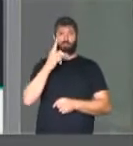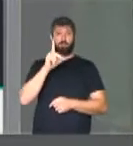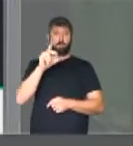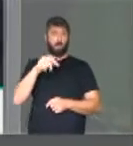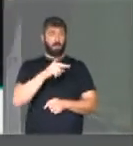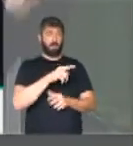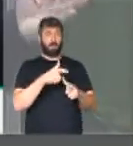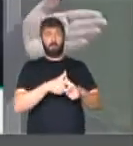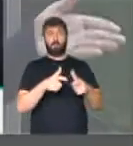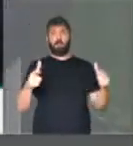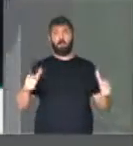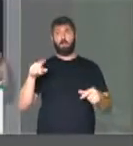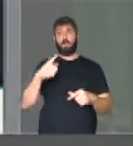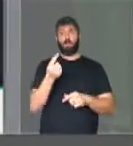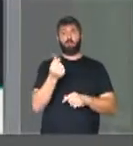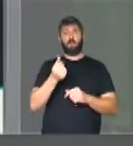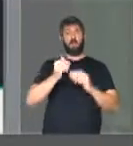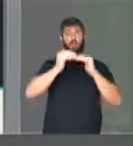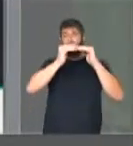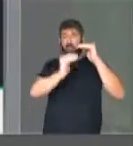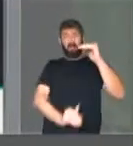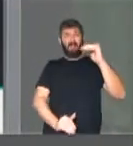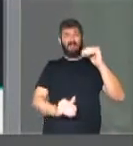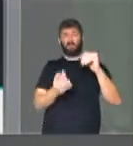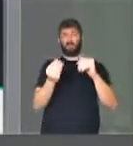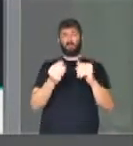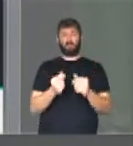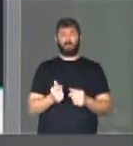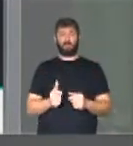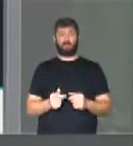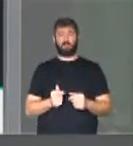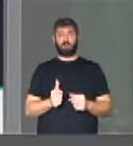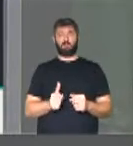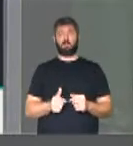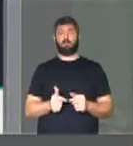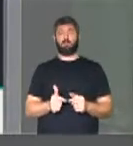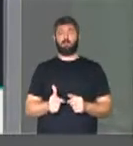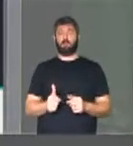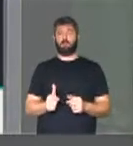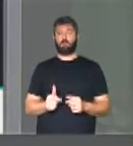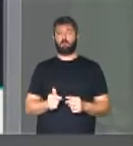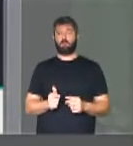PLNs aqui tratam de valores bem inferiores. Mesmo